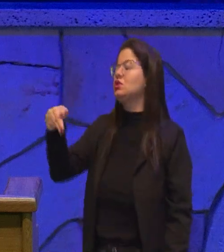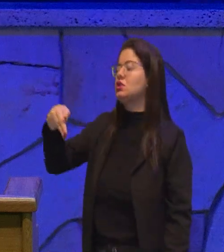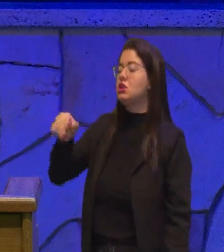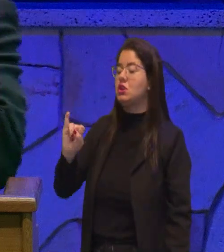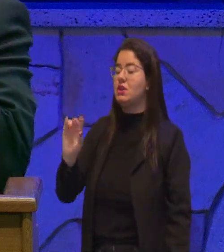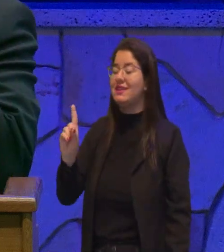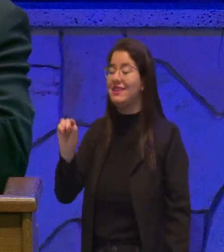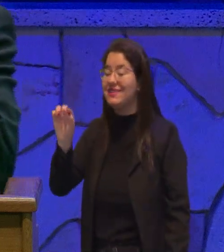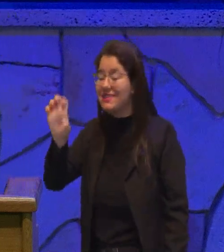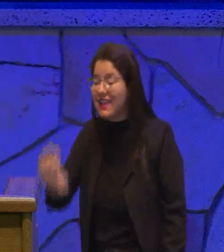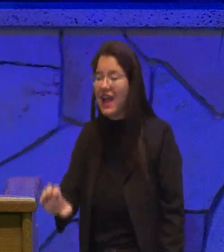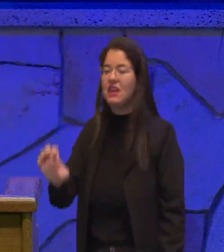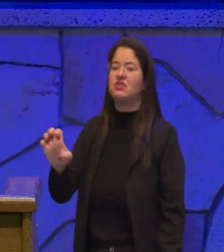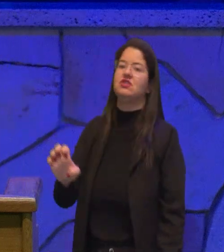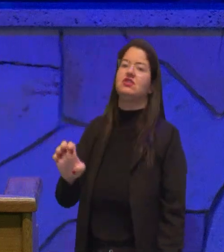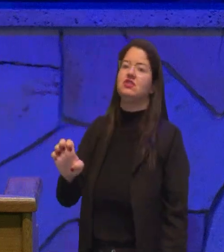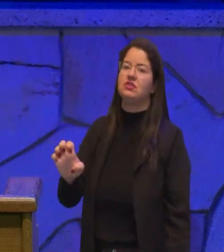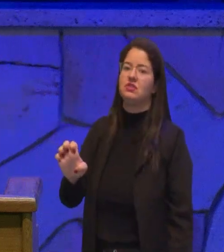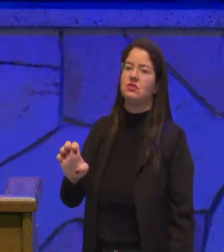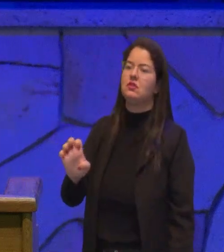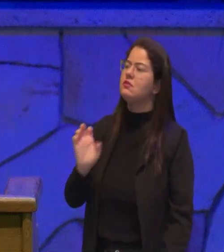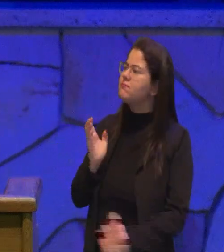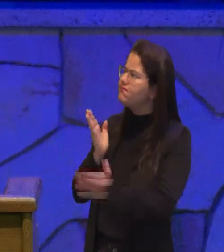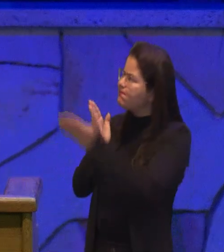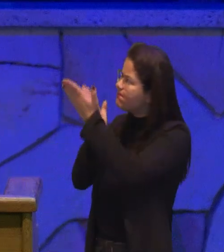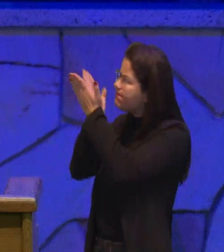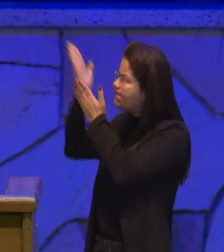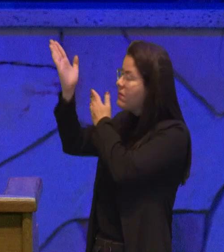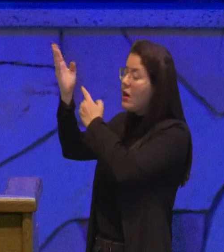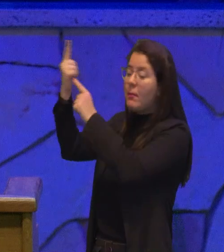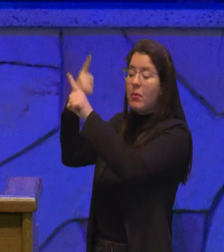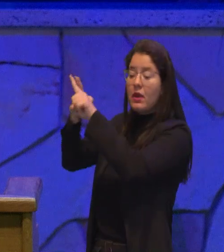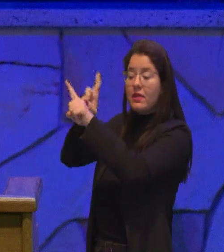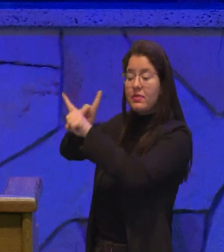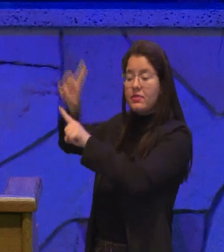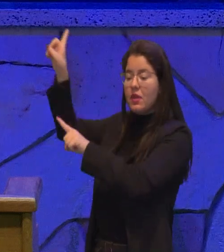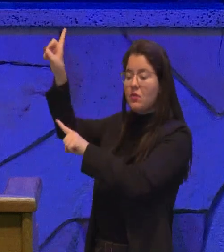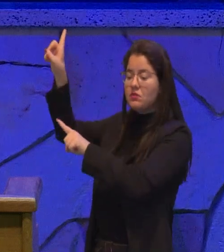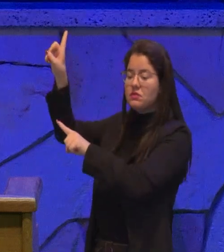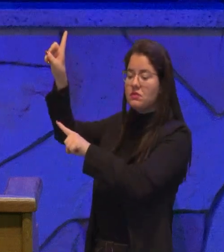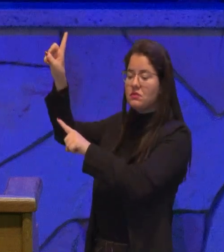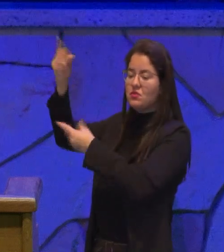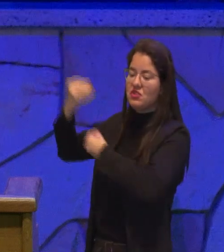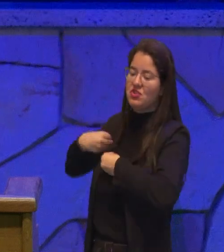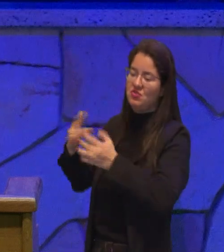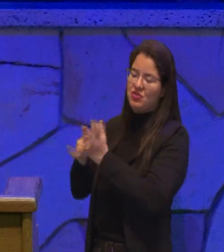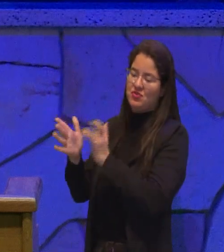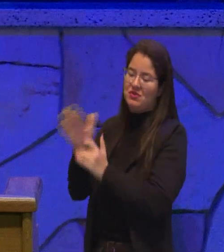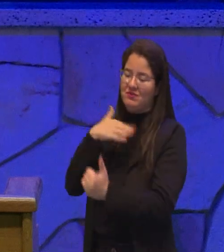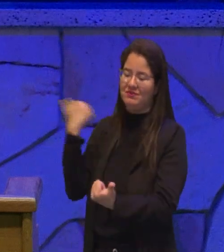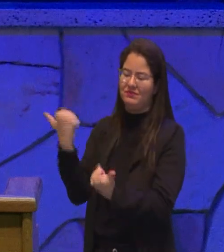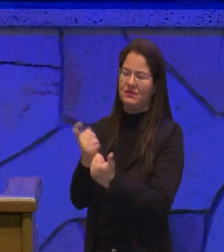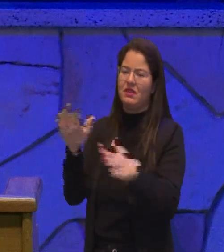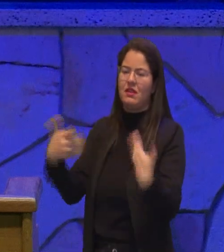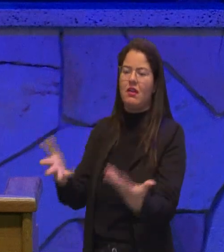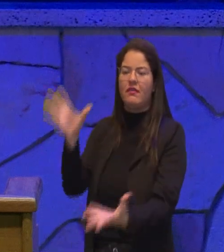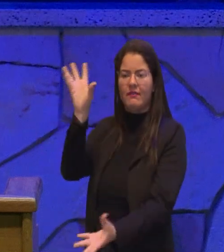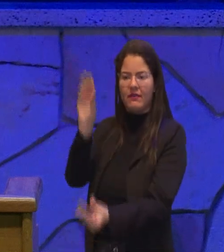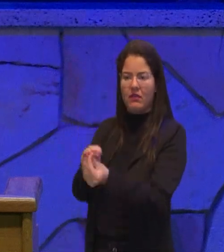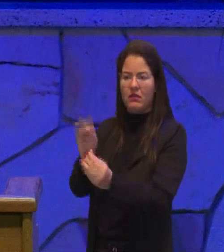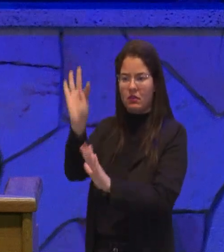andar diante do que ele fez por nós. E eu quero concluir, irmãos, esse texto tão bonito,